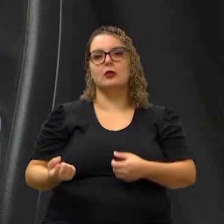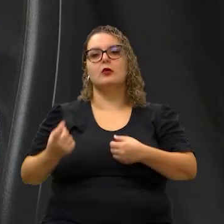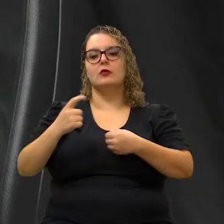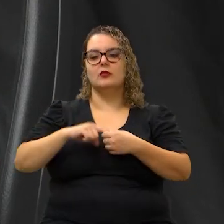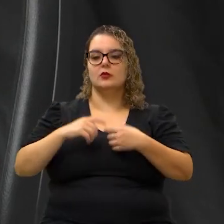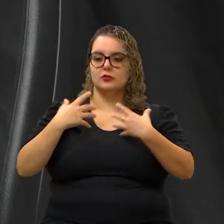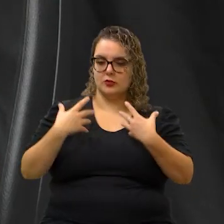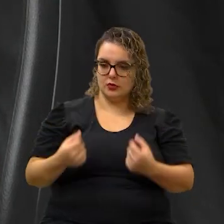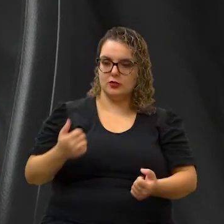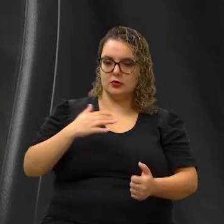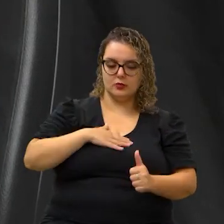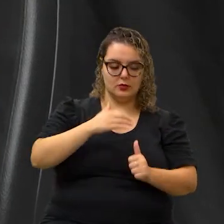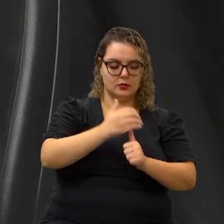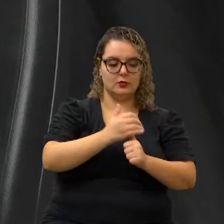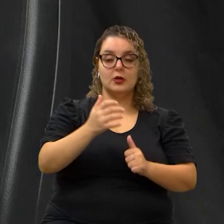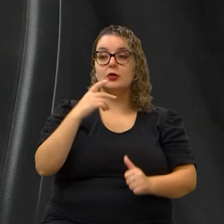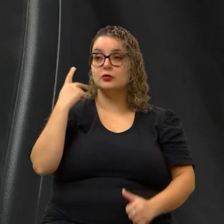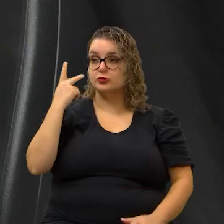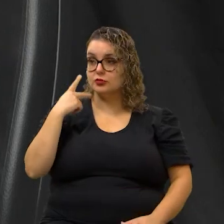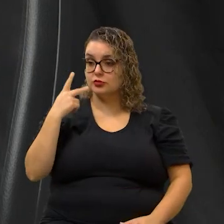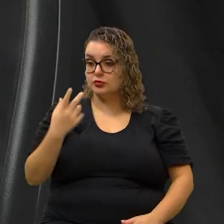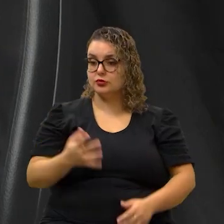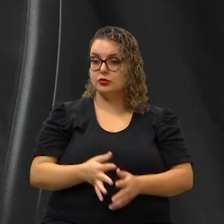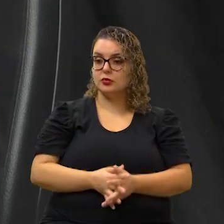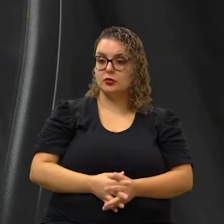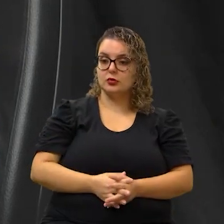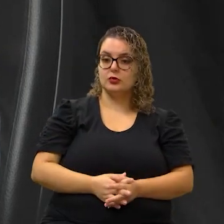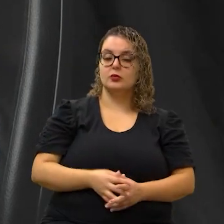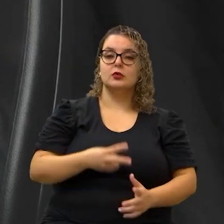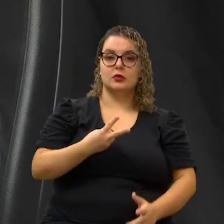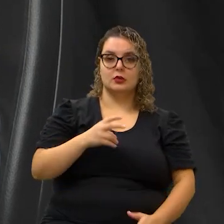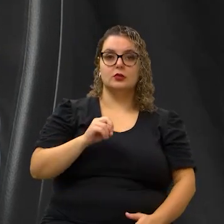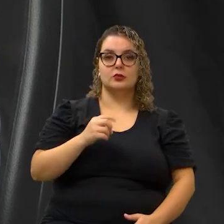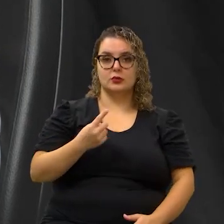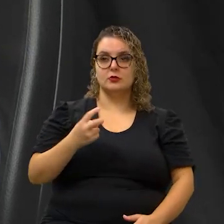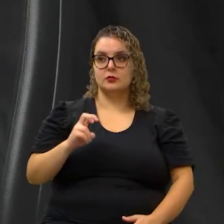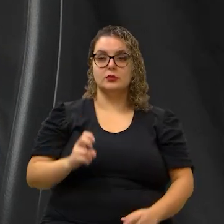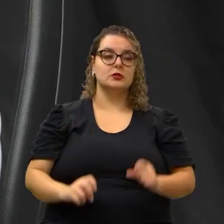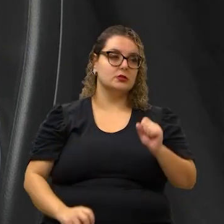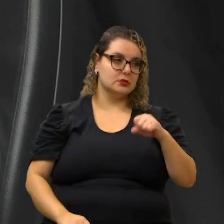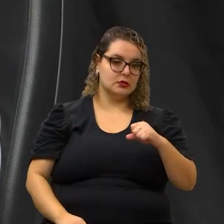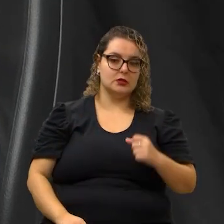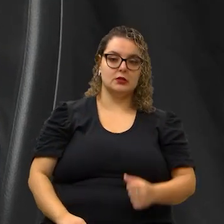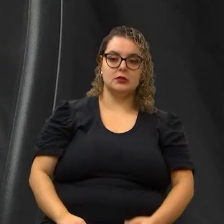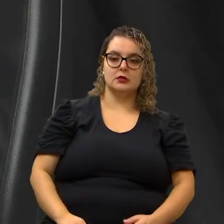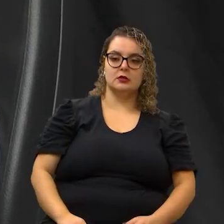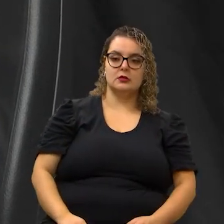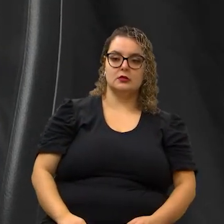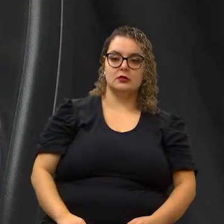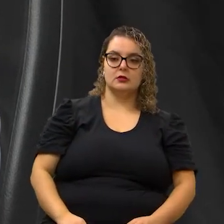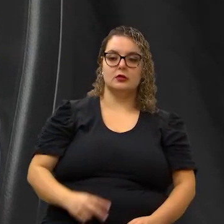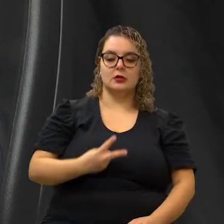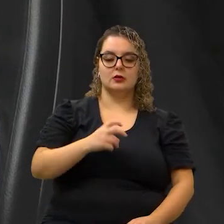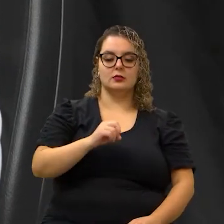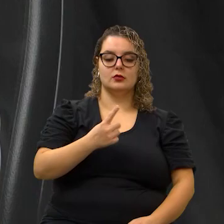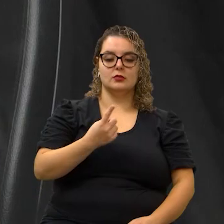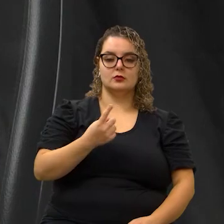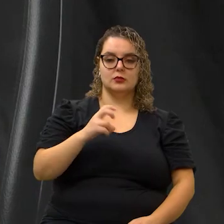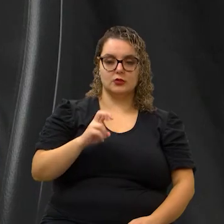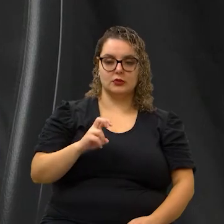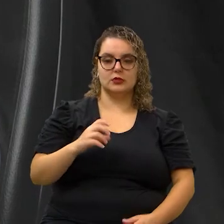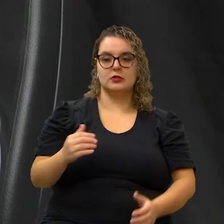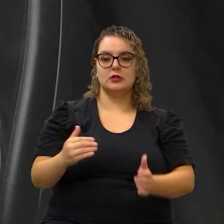Sim. Aí eu volto e reassumo o mandato de vereador em 2015. Sim. E aí